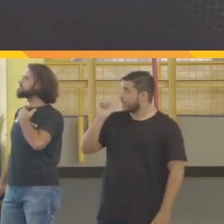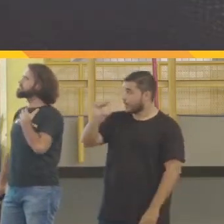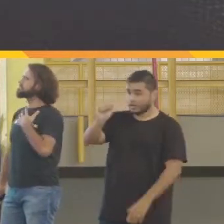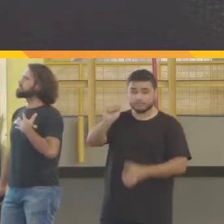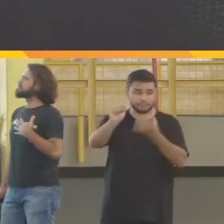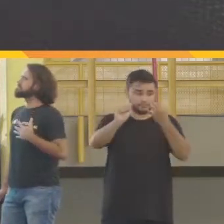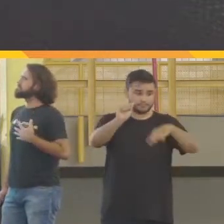ficar caladinho.